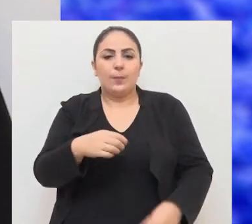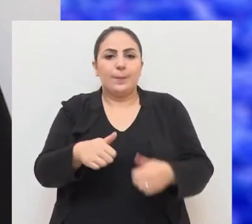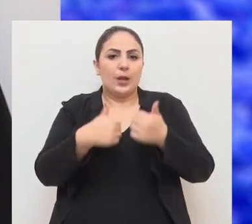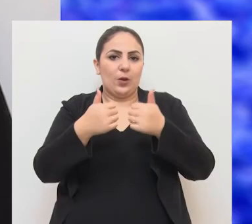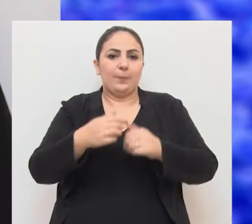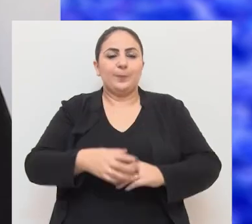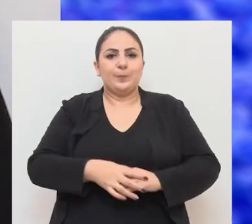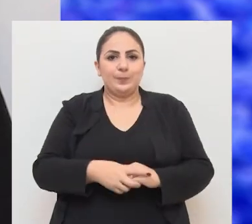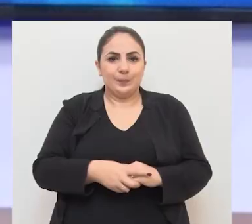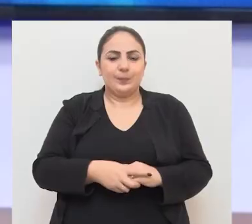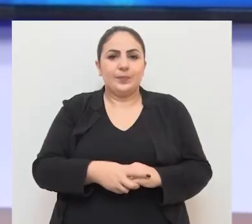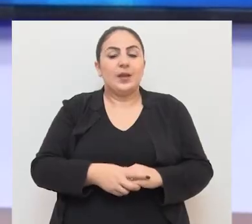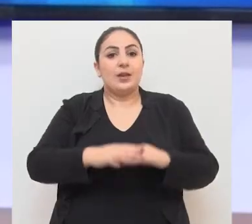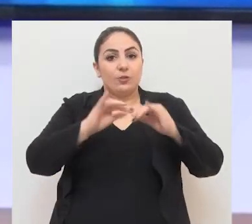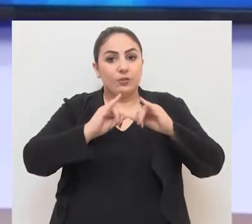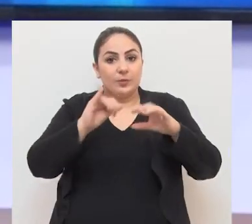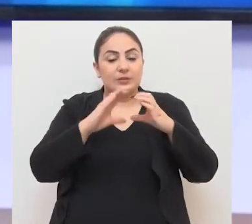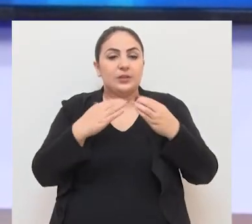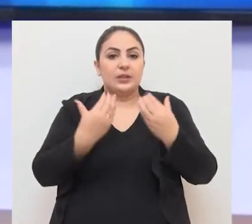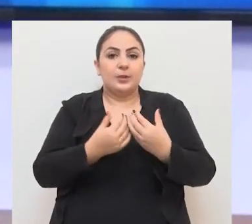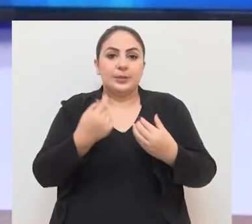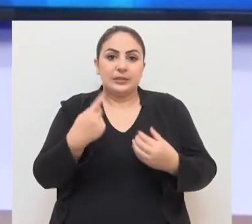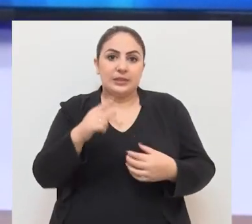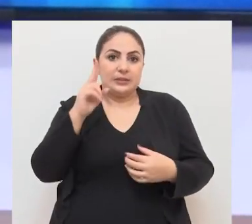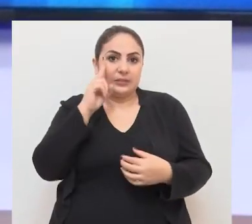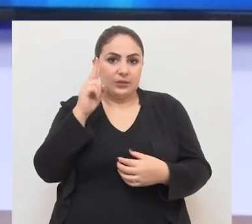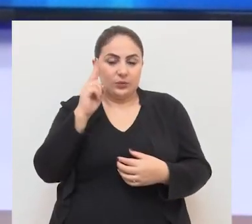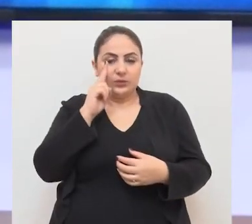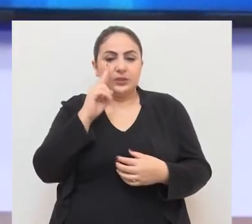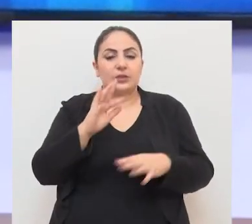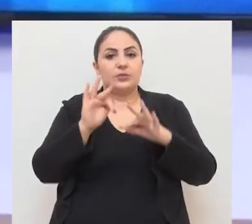é o que eu vejo de melhor. E o Jornal da Câmara